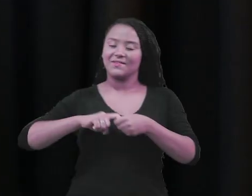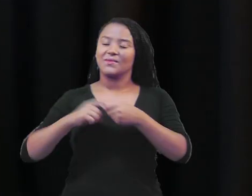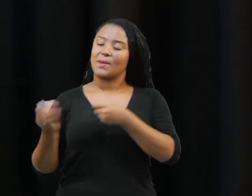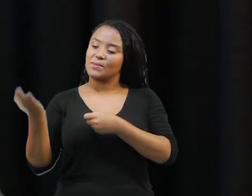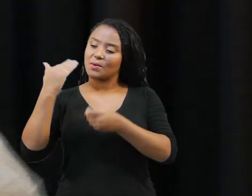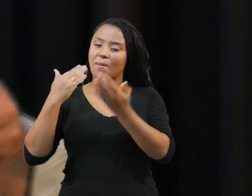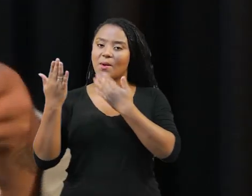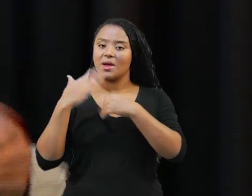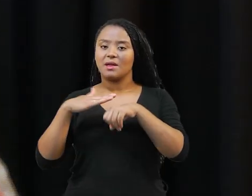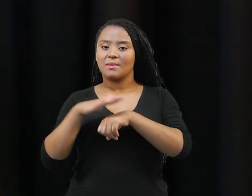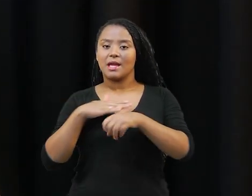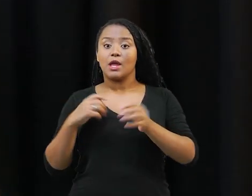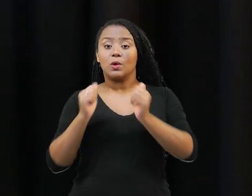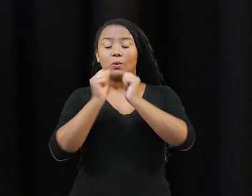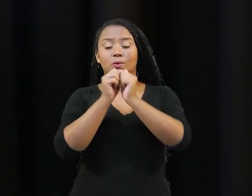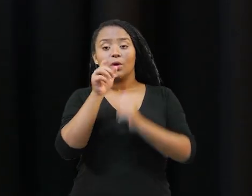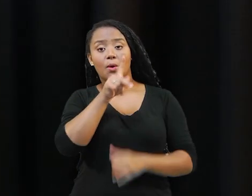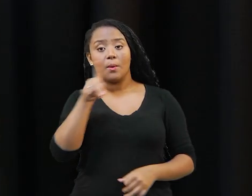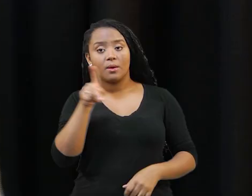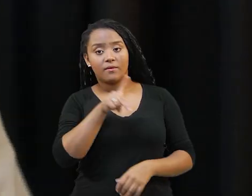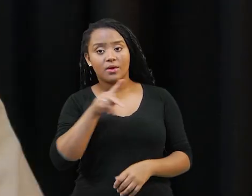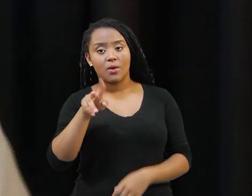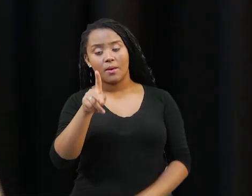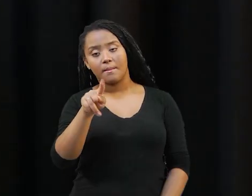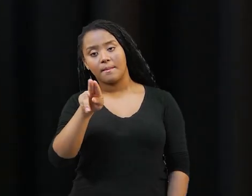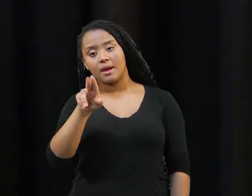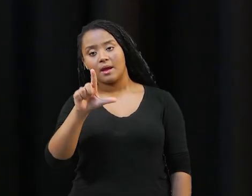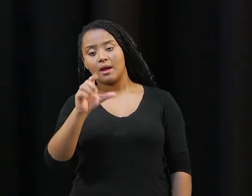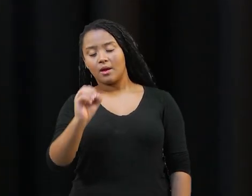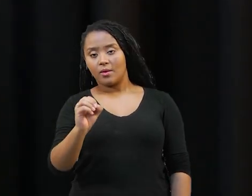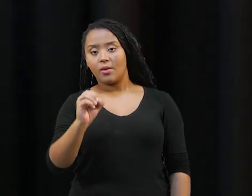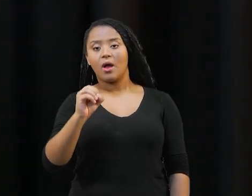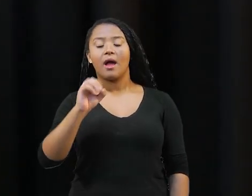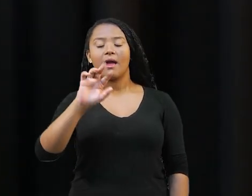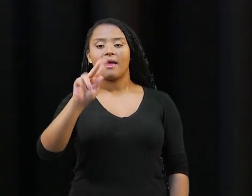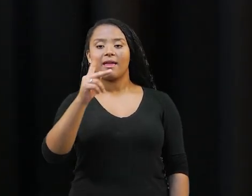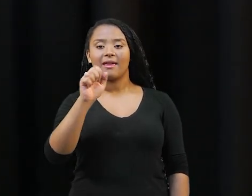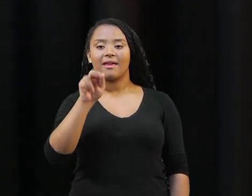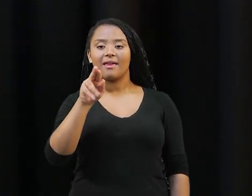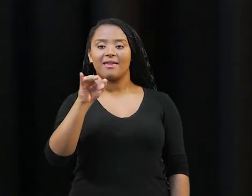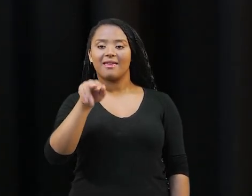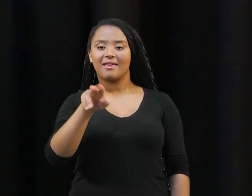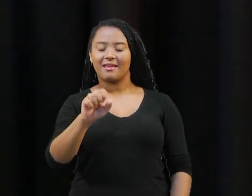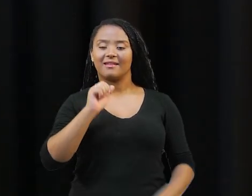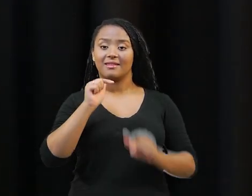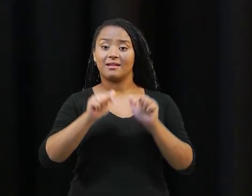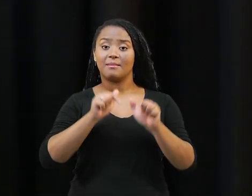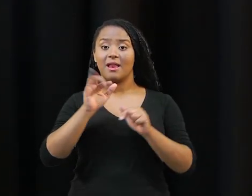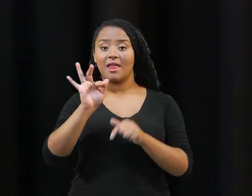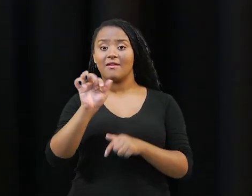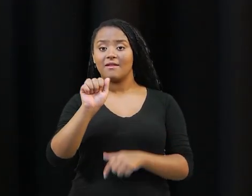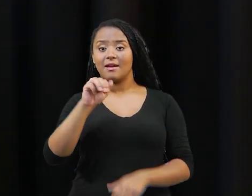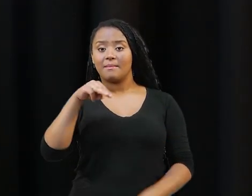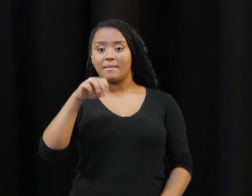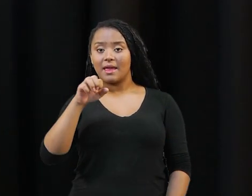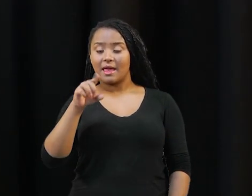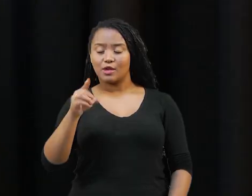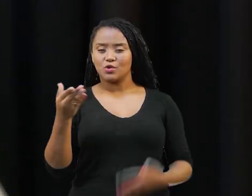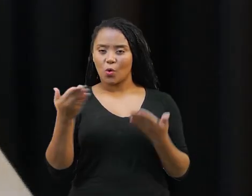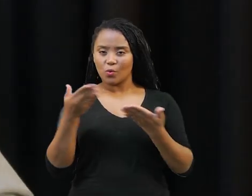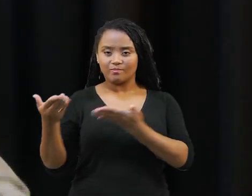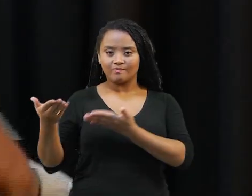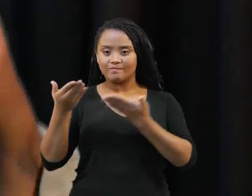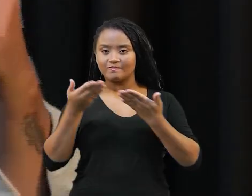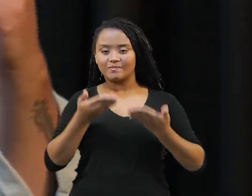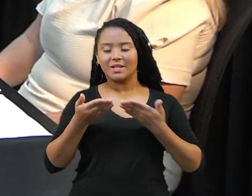Estamos de volta com Bora Prosear com o professor Paulo Henrique de Souza Fernandes, da FAMED. É o nosso convidado de